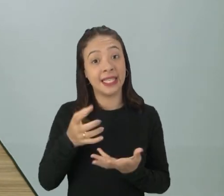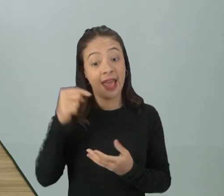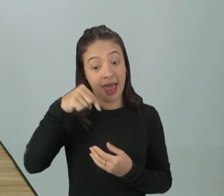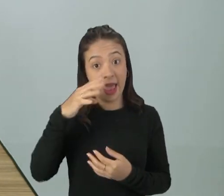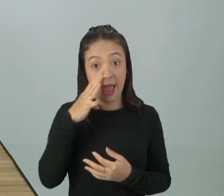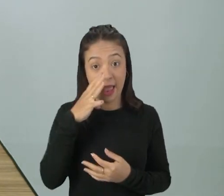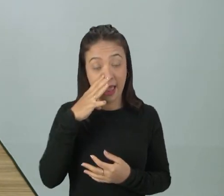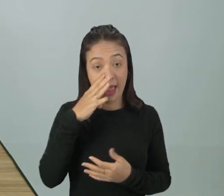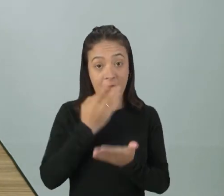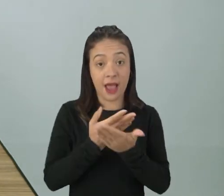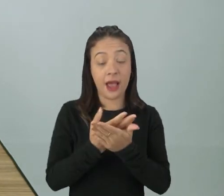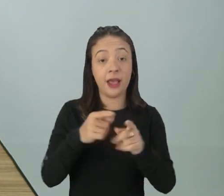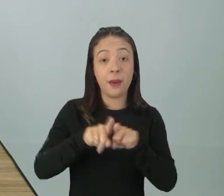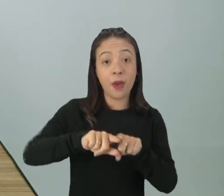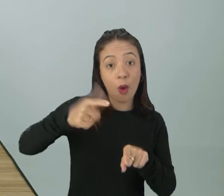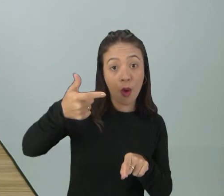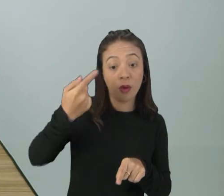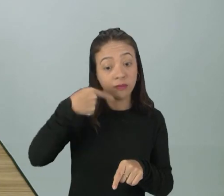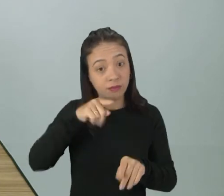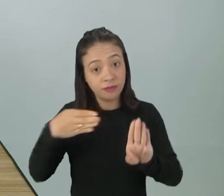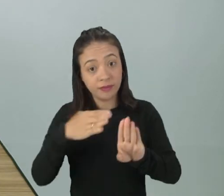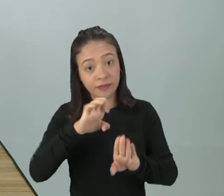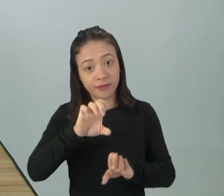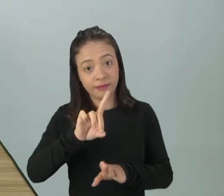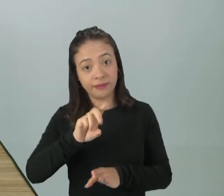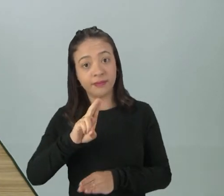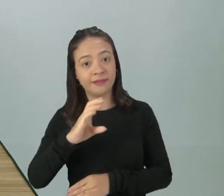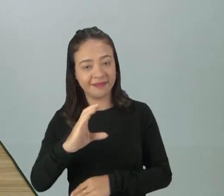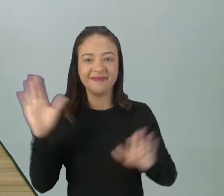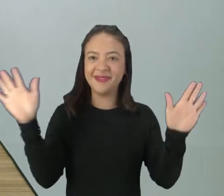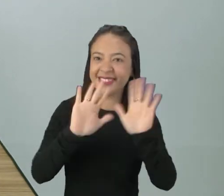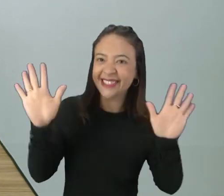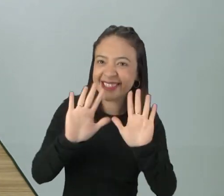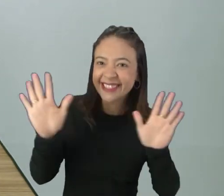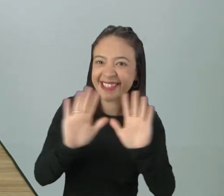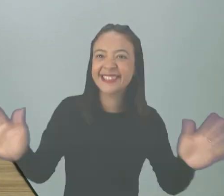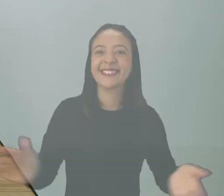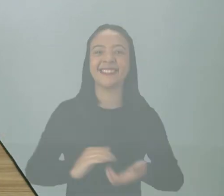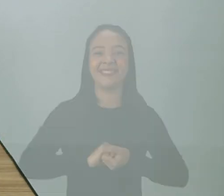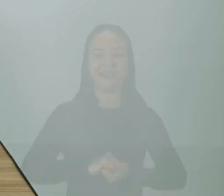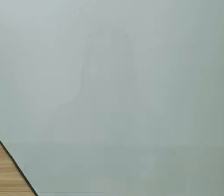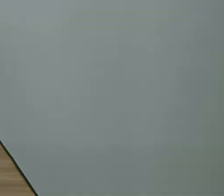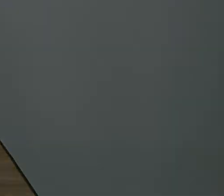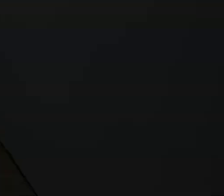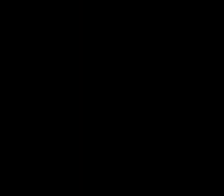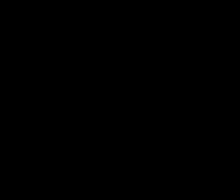outras aulas, acesse a plataforma Eduque. Até mais, crianças! Tchau!